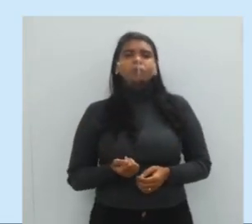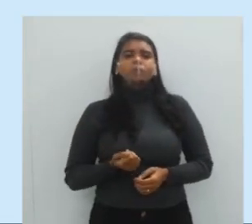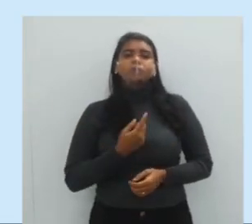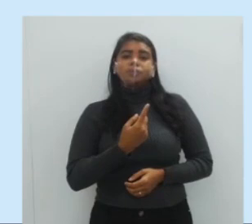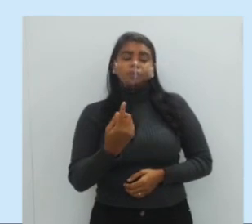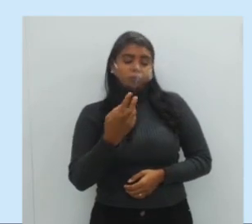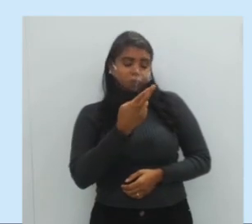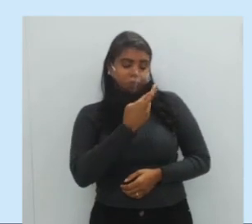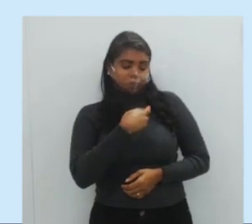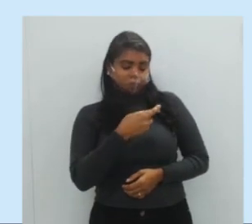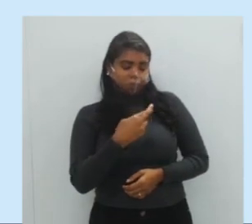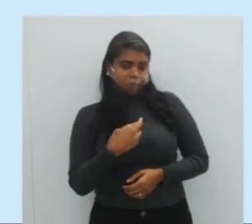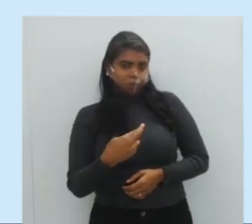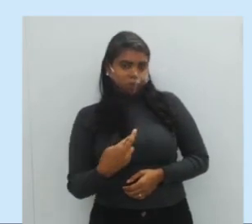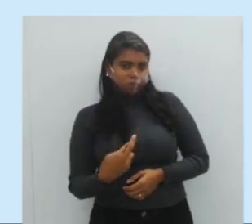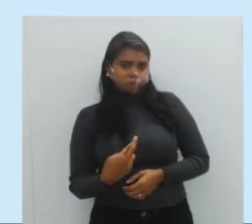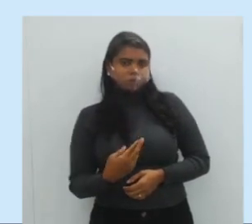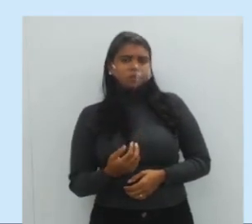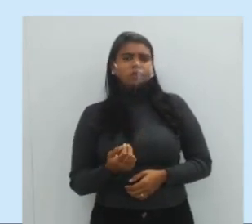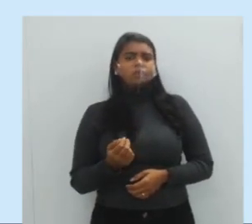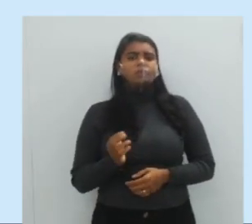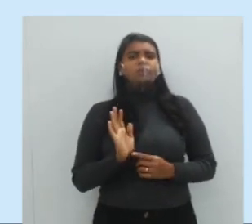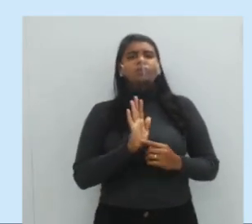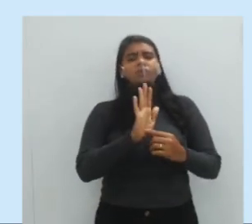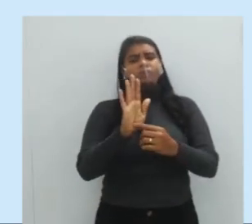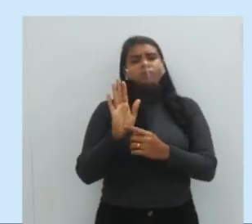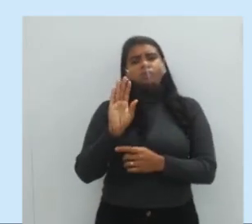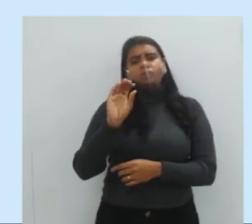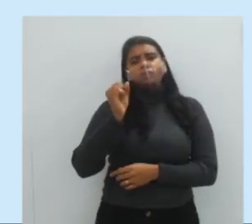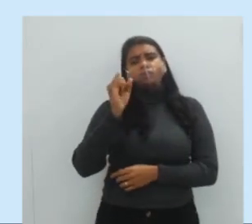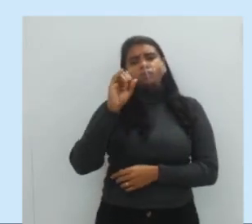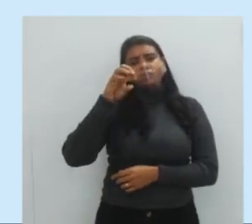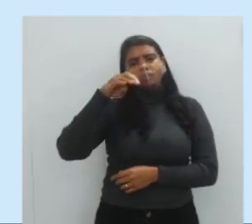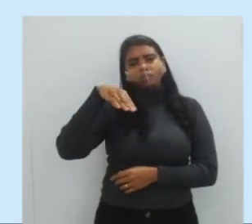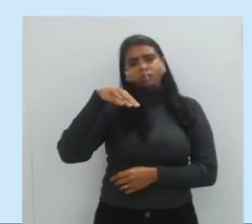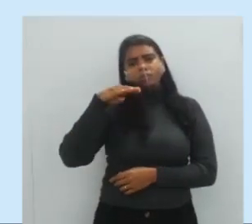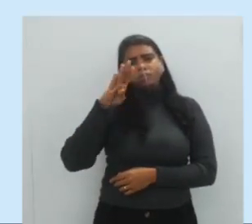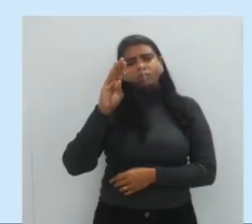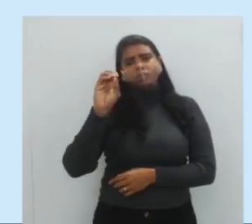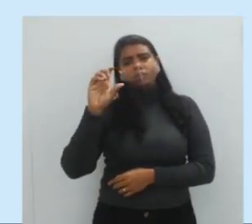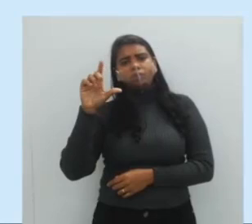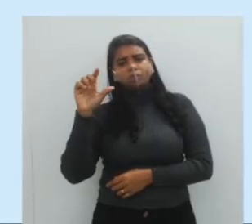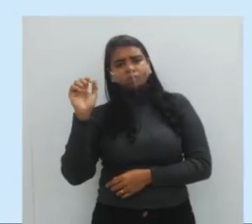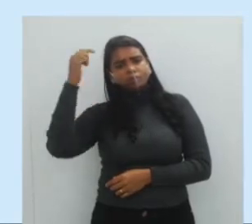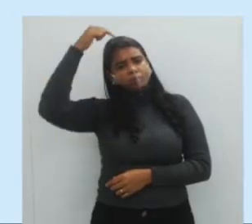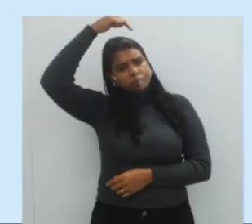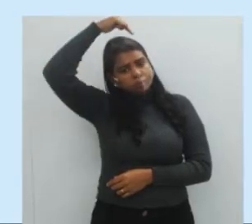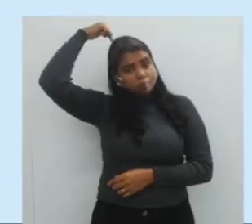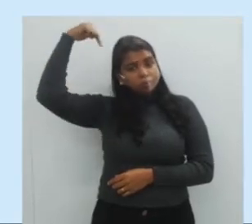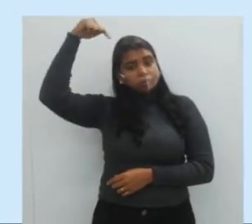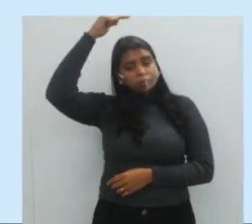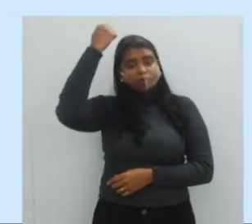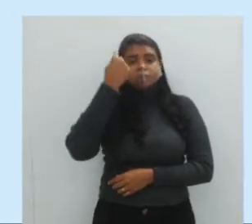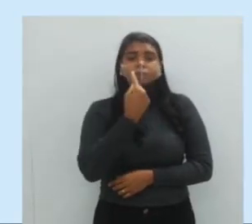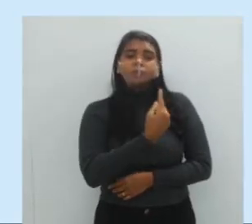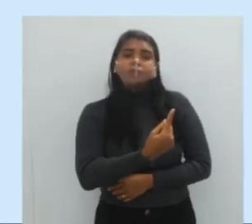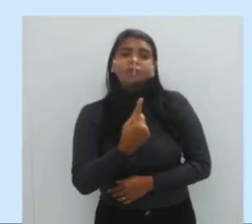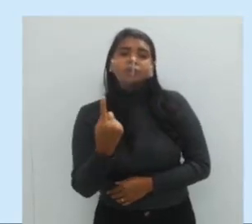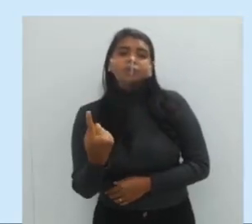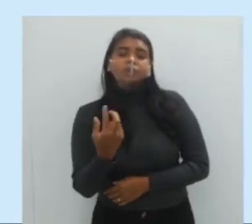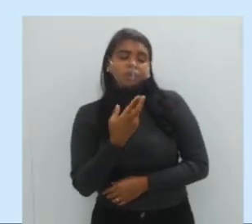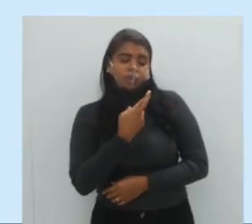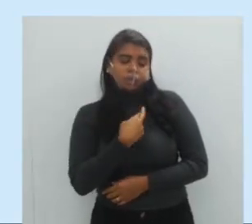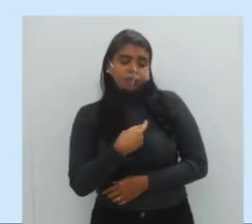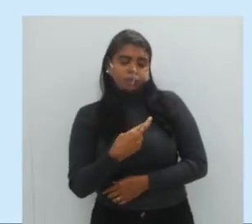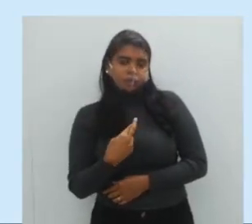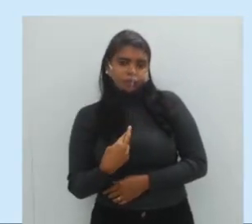que cada religião terá os seus símbolos sagrados. Aí vamos ver o que é sagrado para cada